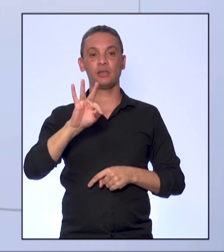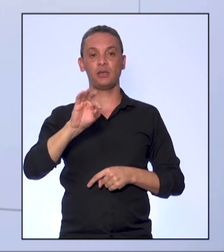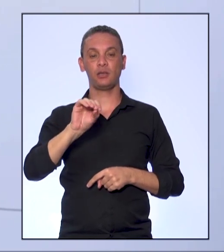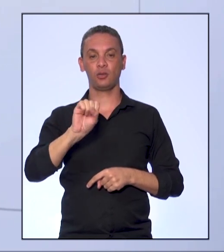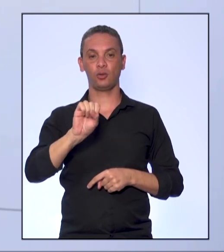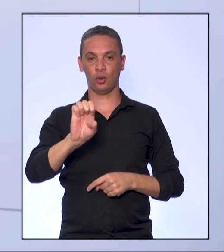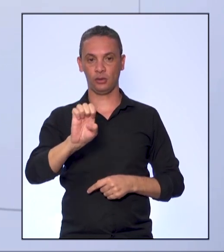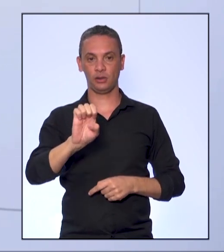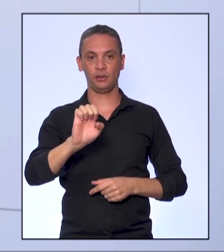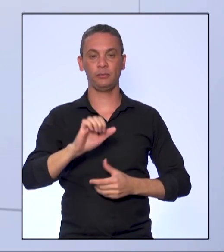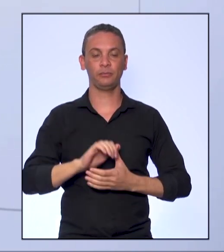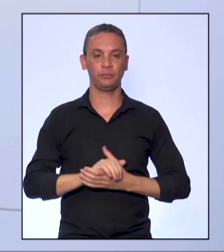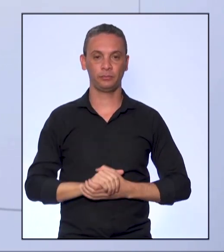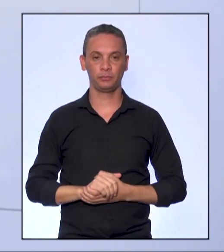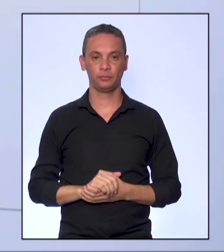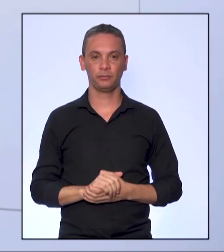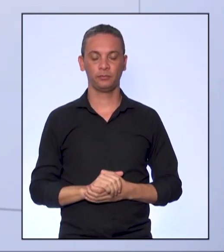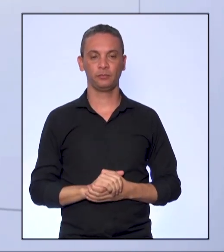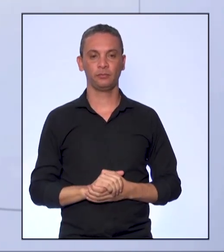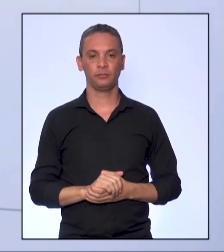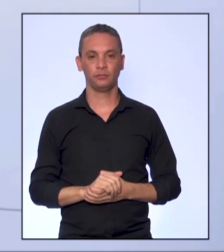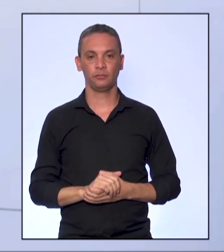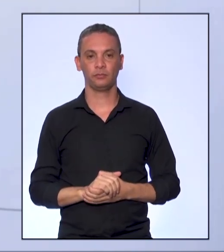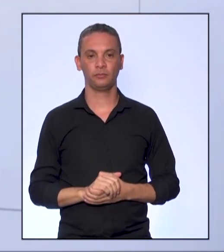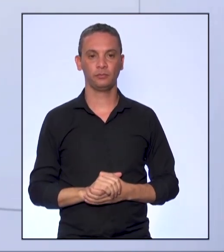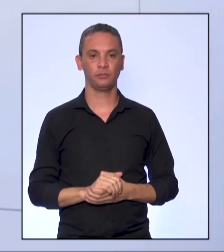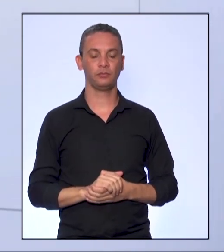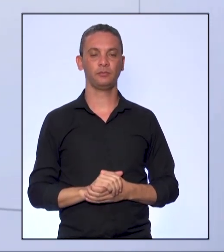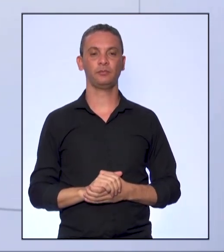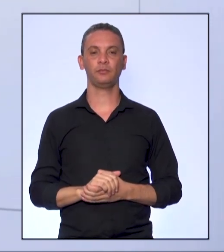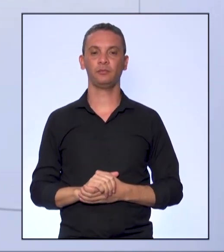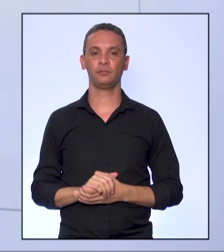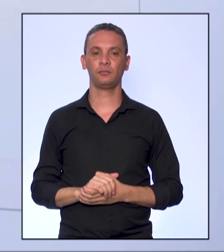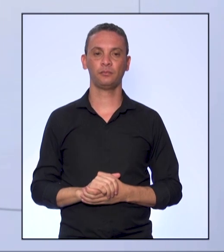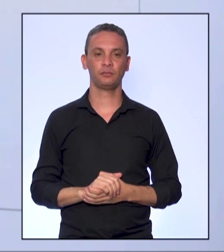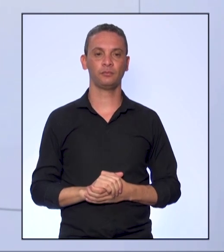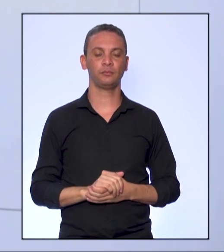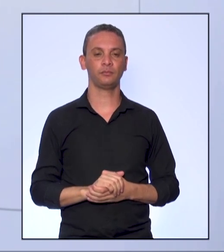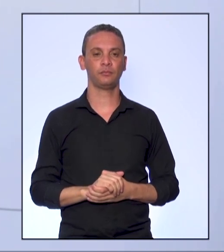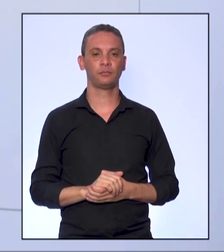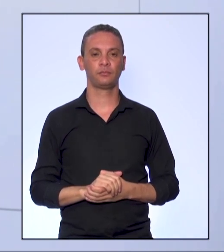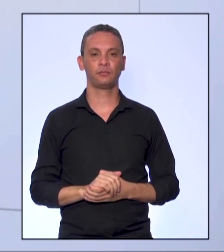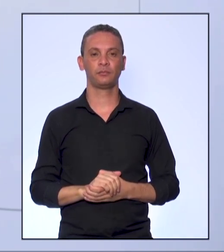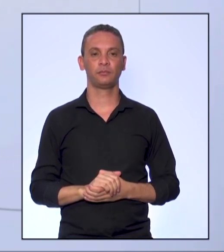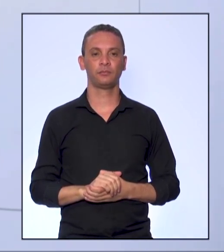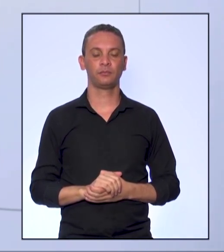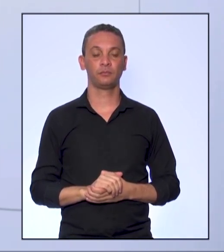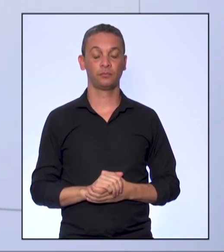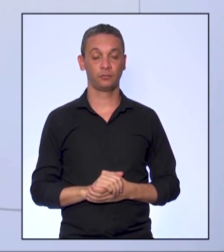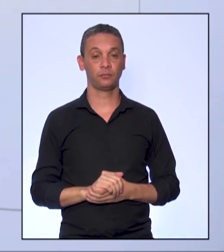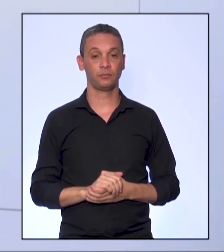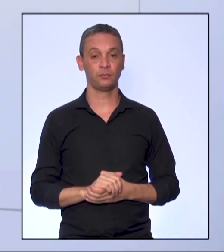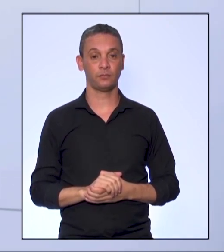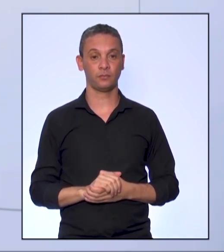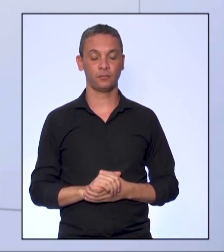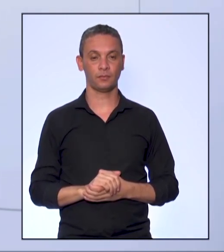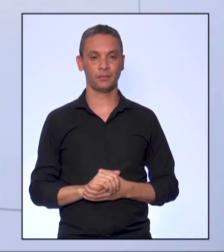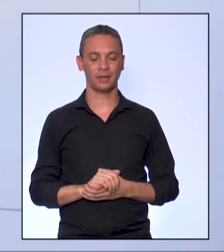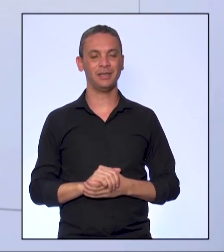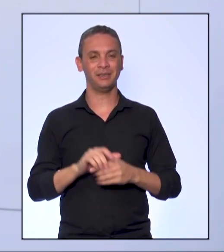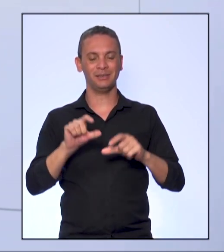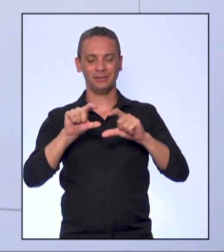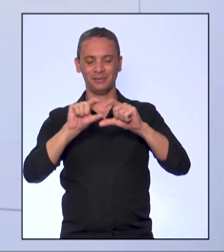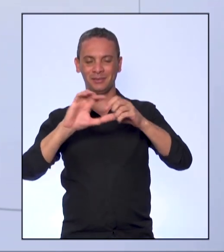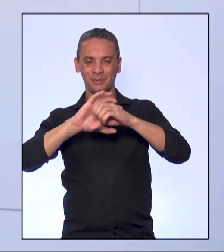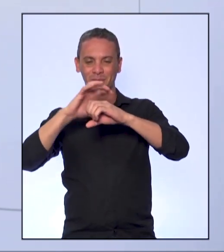tá? Endocitose, vou mostrar aqui para vocês, endocitose. A gente chama essa estrutura aqui, quando